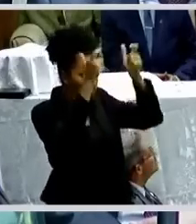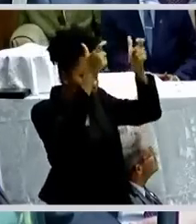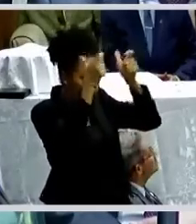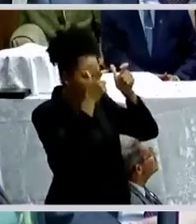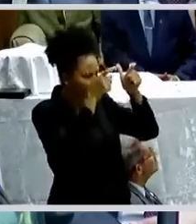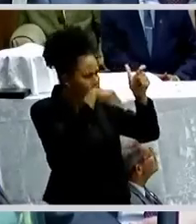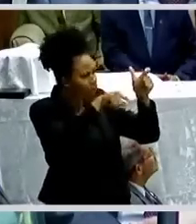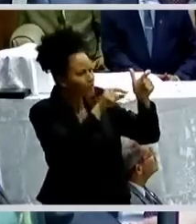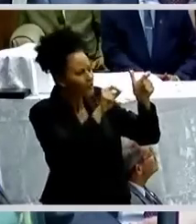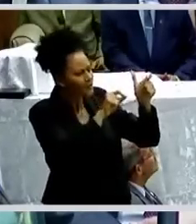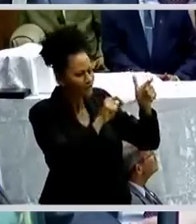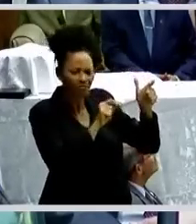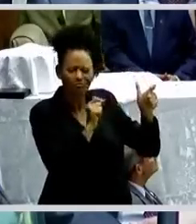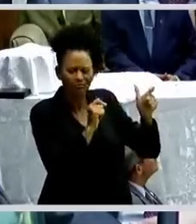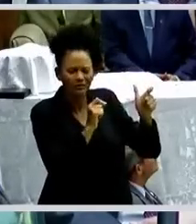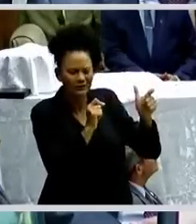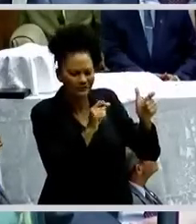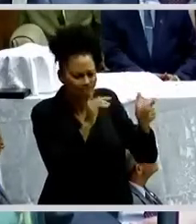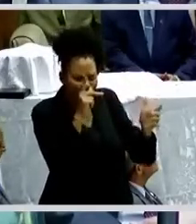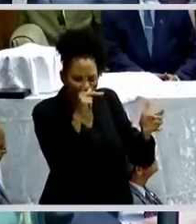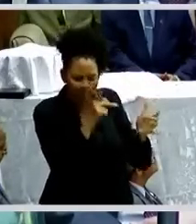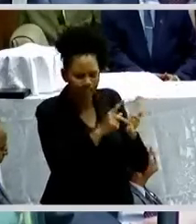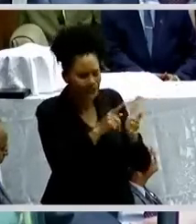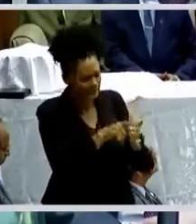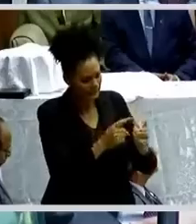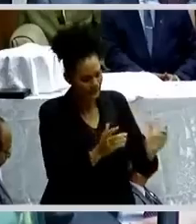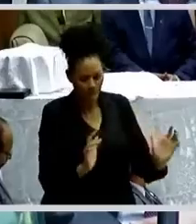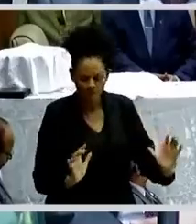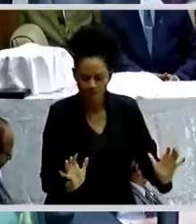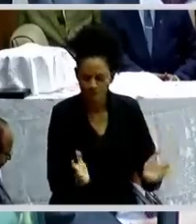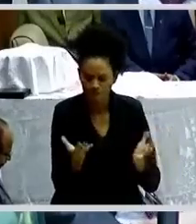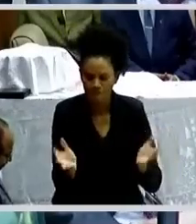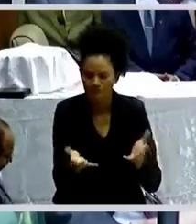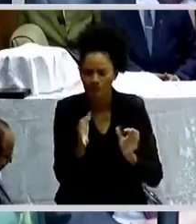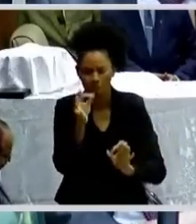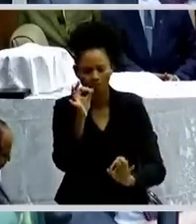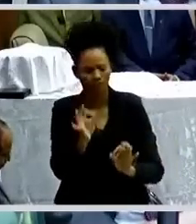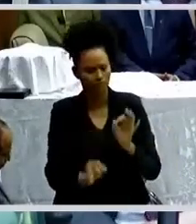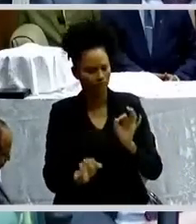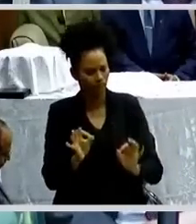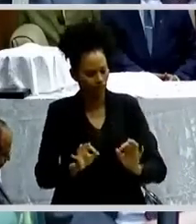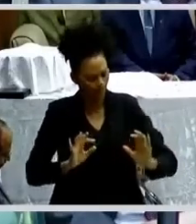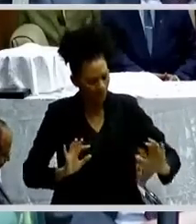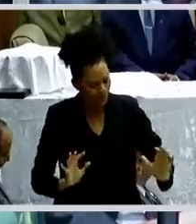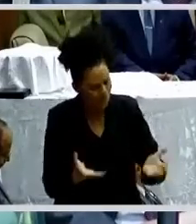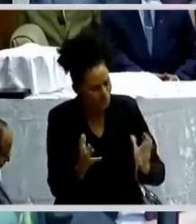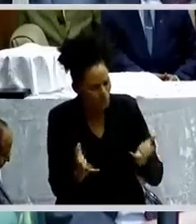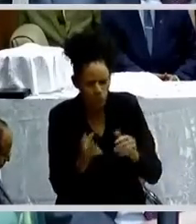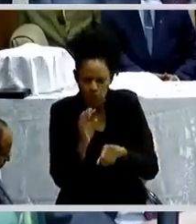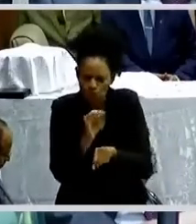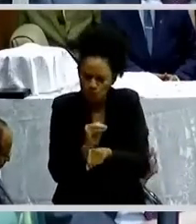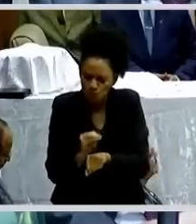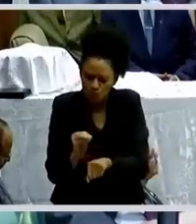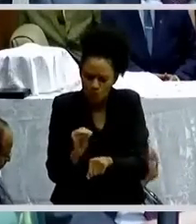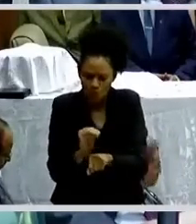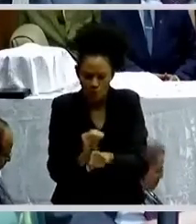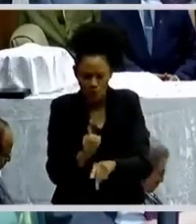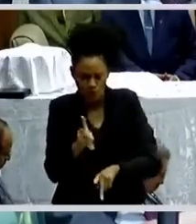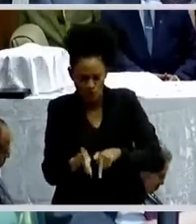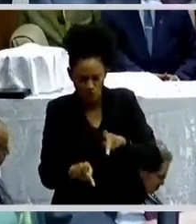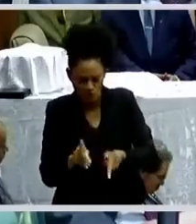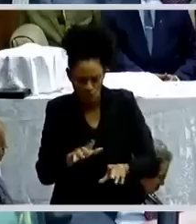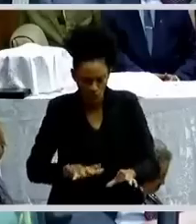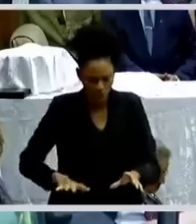literal, era para promover a justiça, para promover o cuidado do povo e